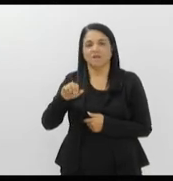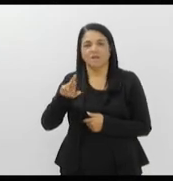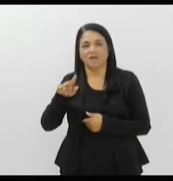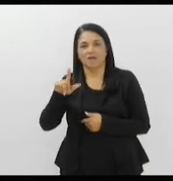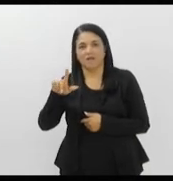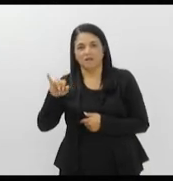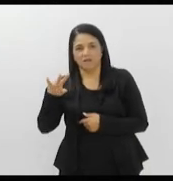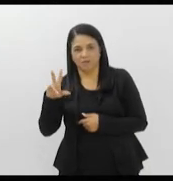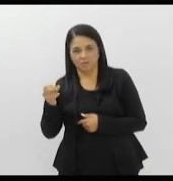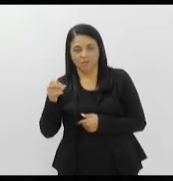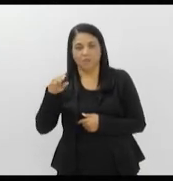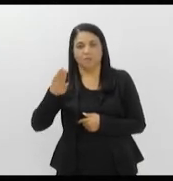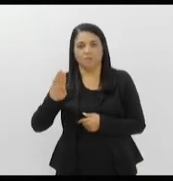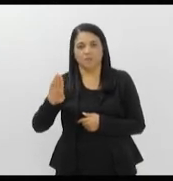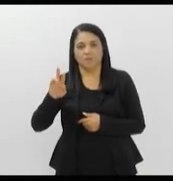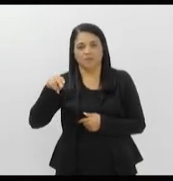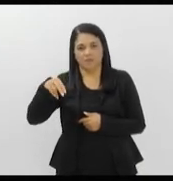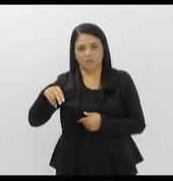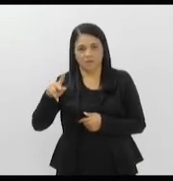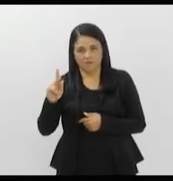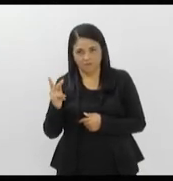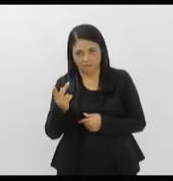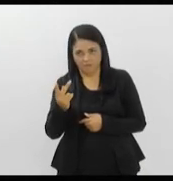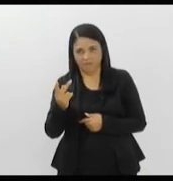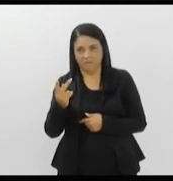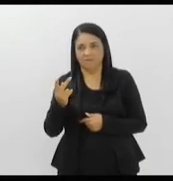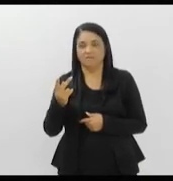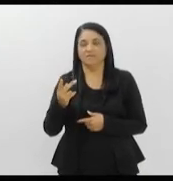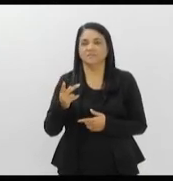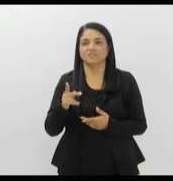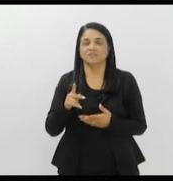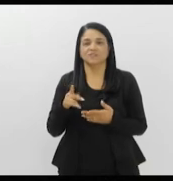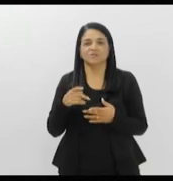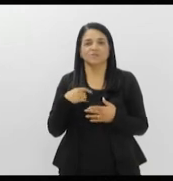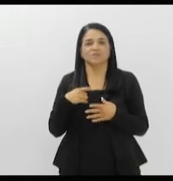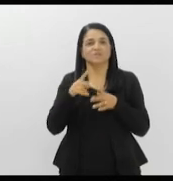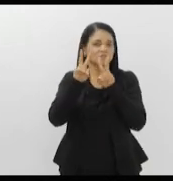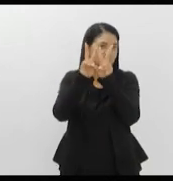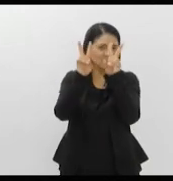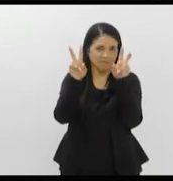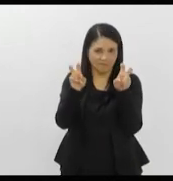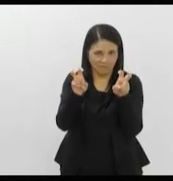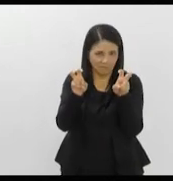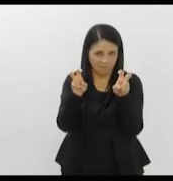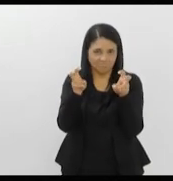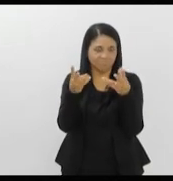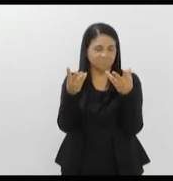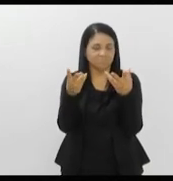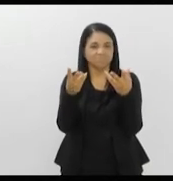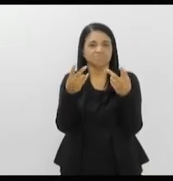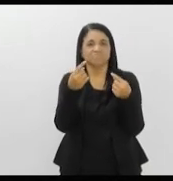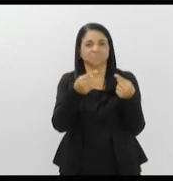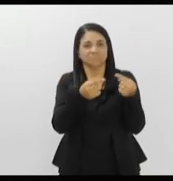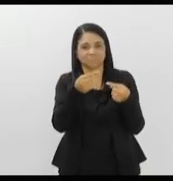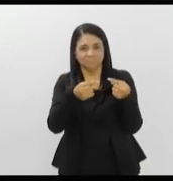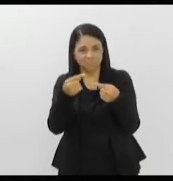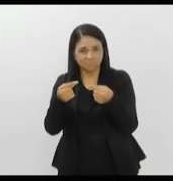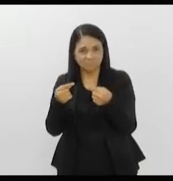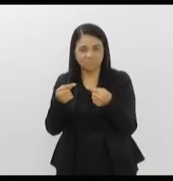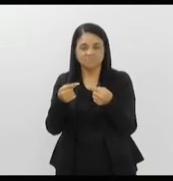de um tema com menor volume de contradições, tentando